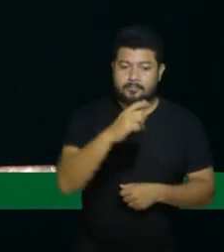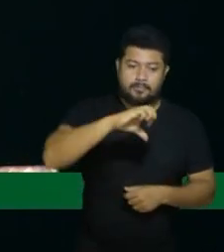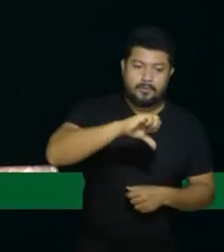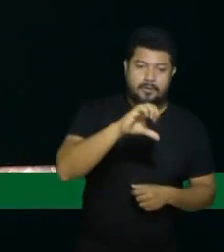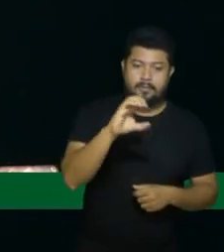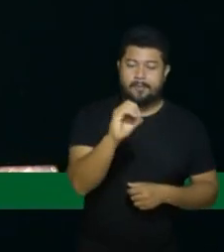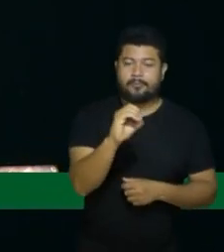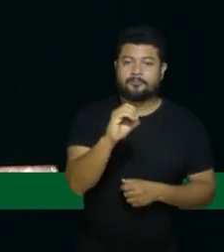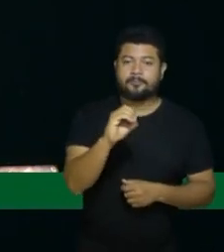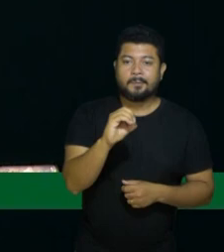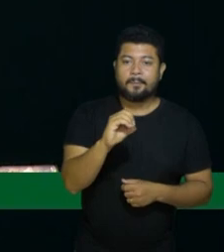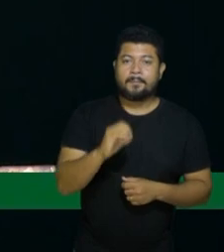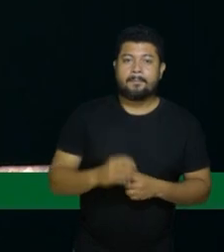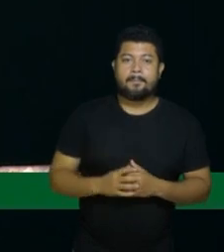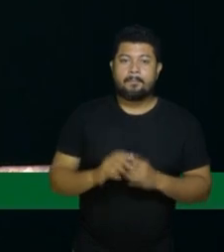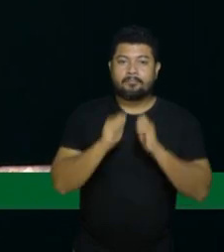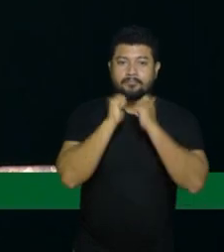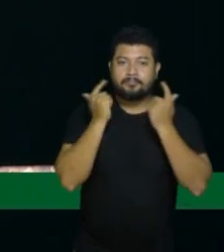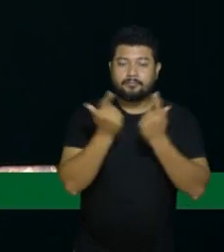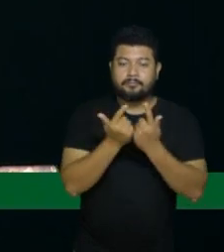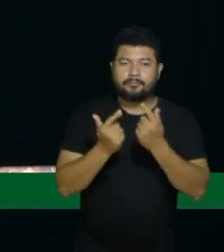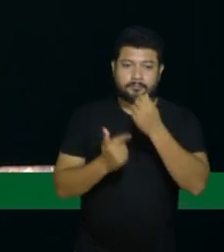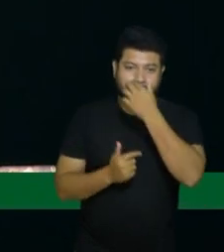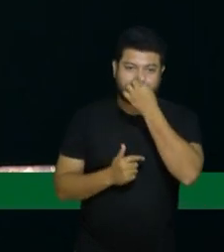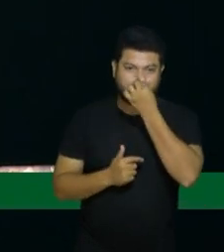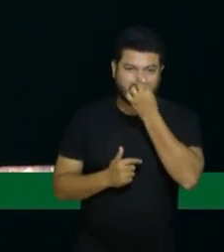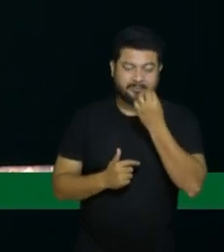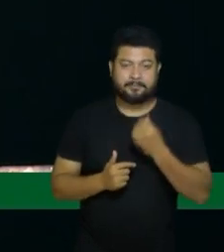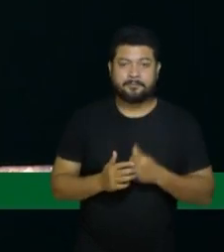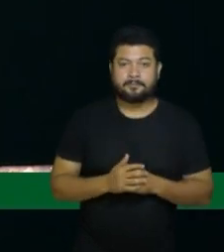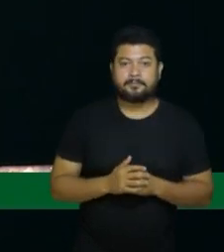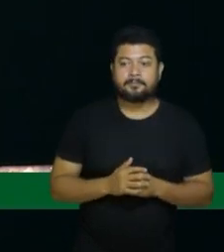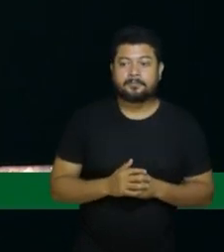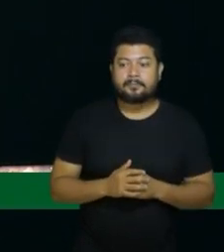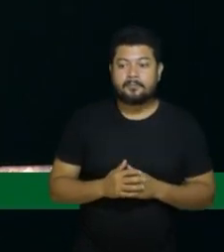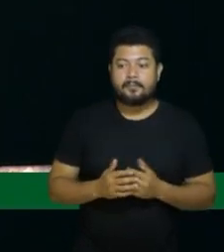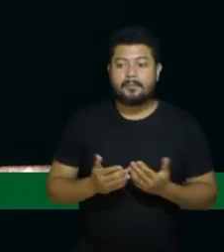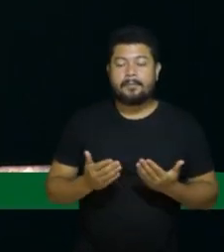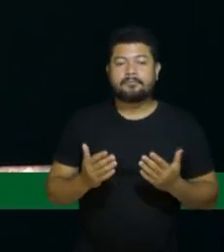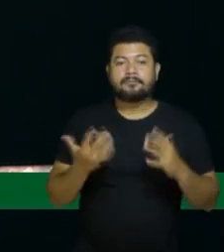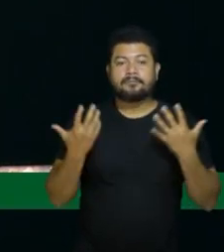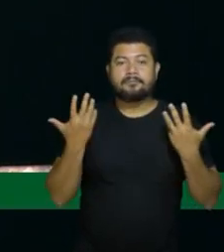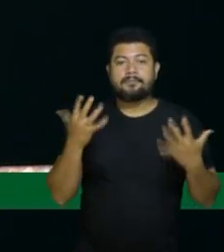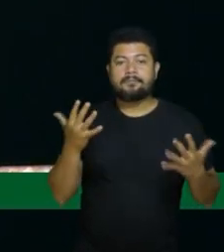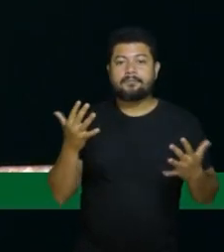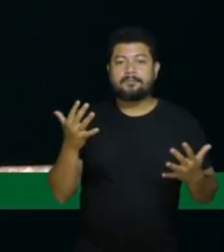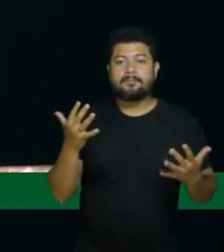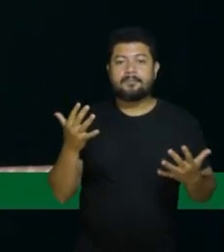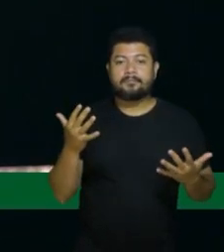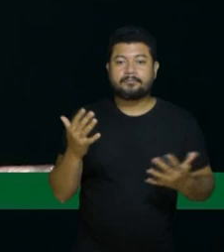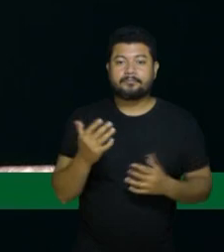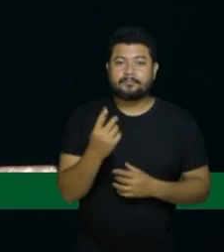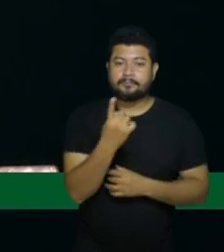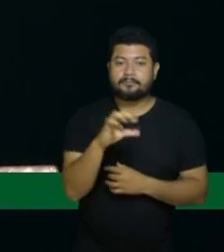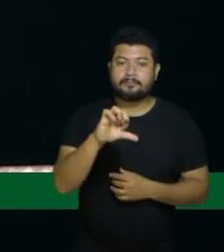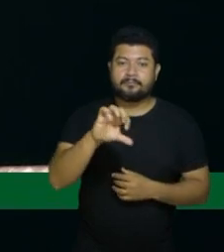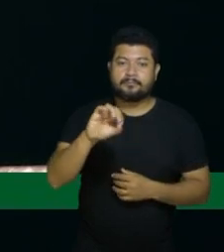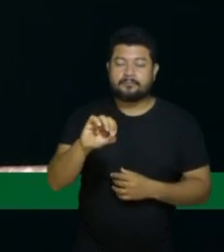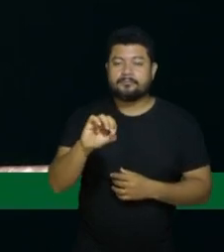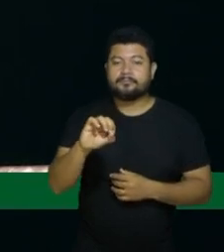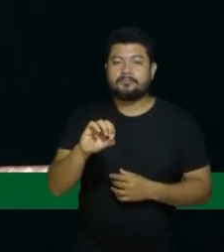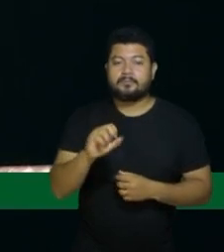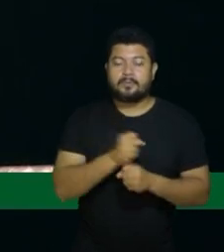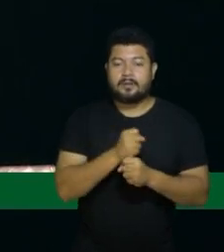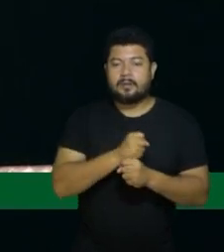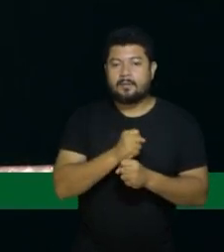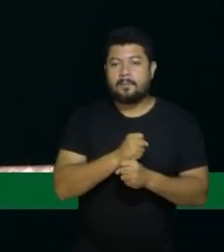anos de aniversário a Assembleia Legislativa está comemorando 190 anos e esse ciclo